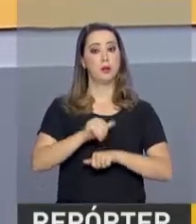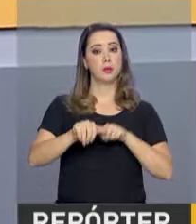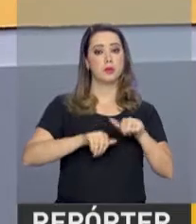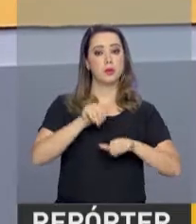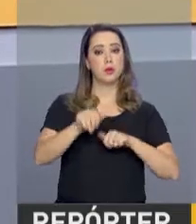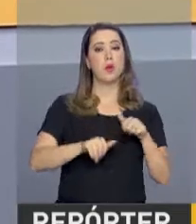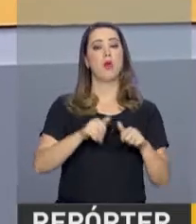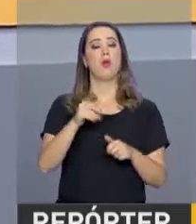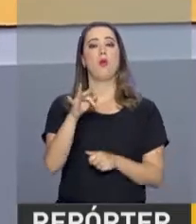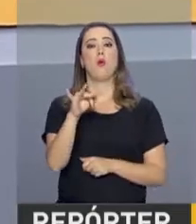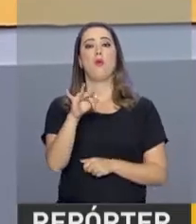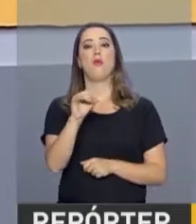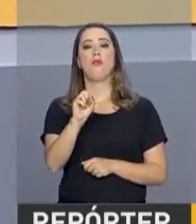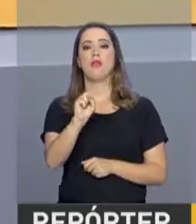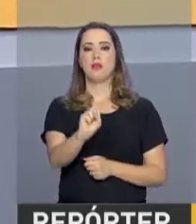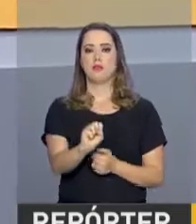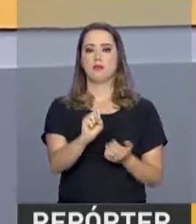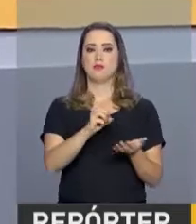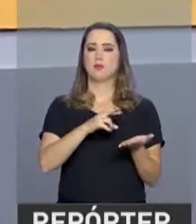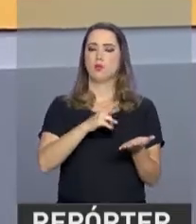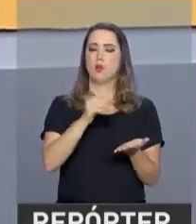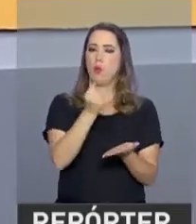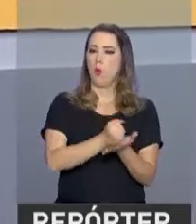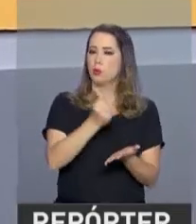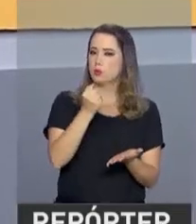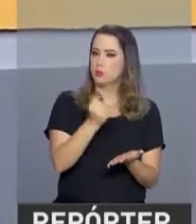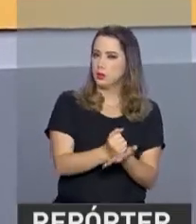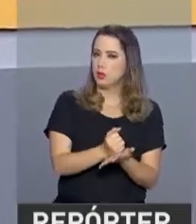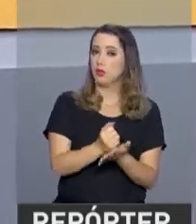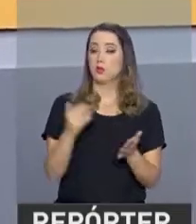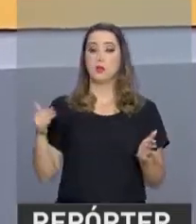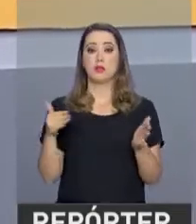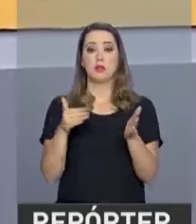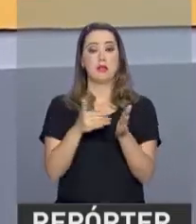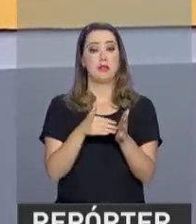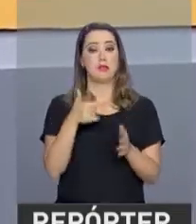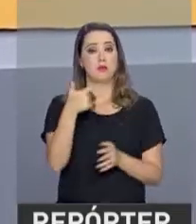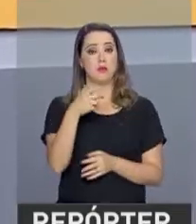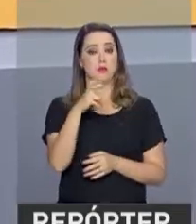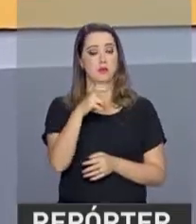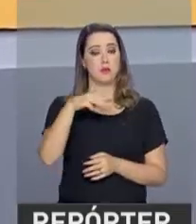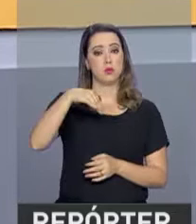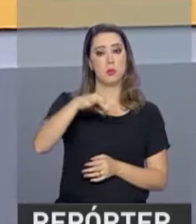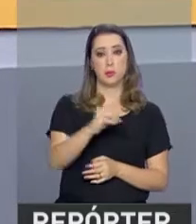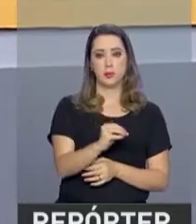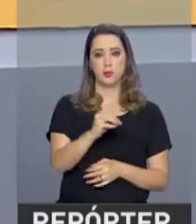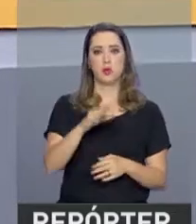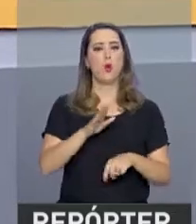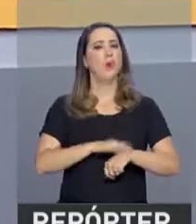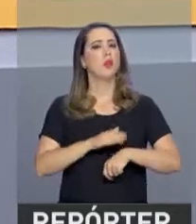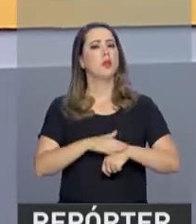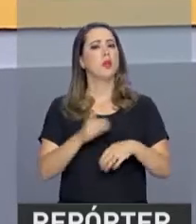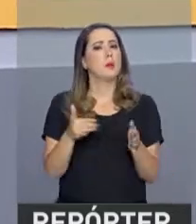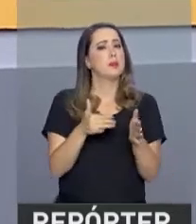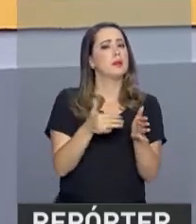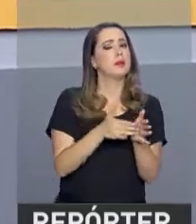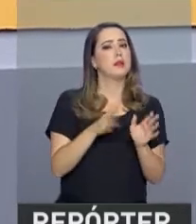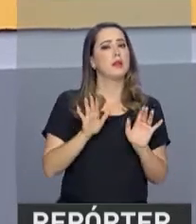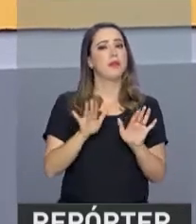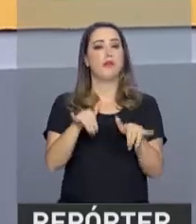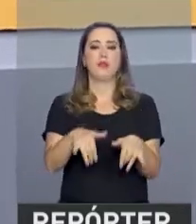dos contratos do fundo de financiamento estudantil o fies foi adiado para o dia 25 de maio a data limite